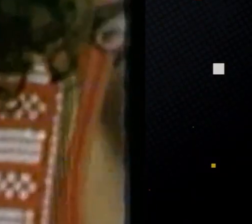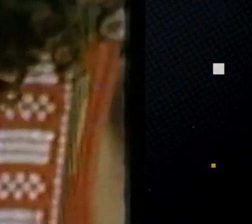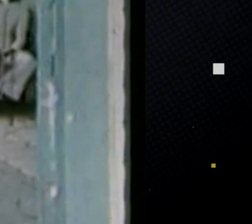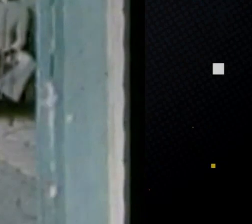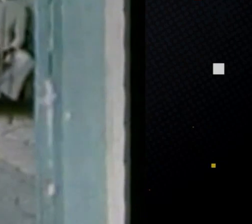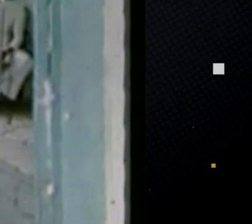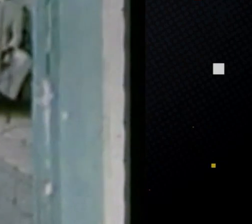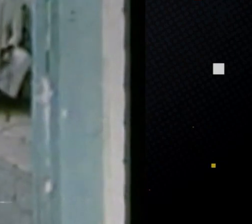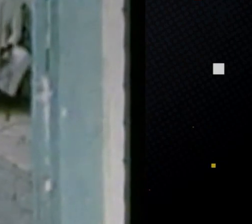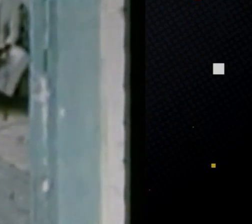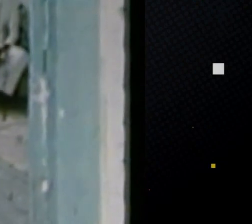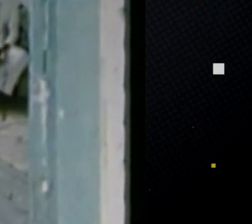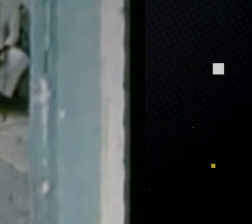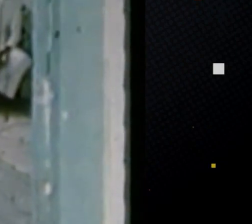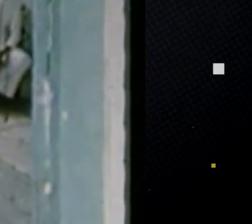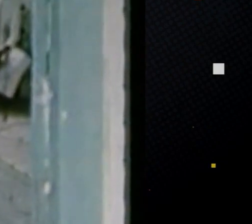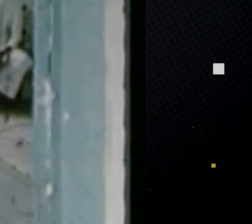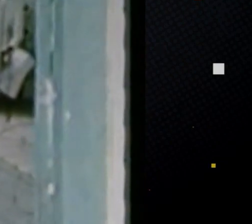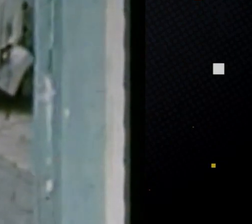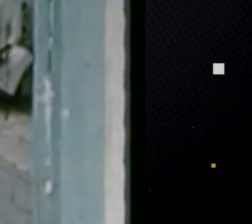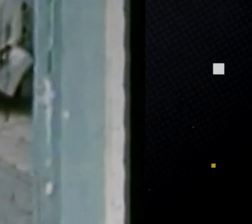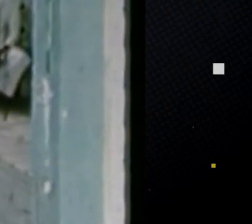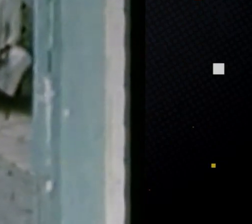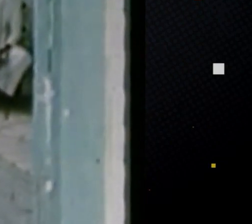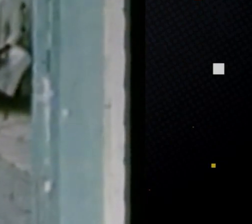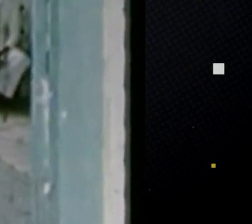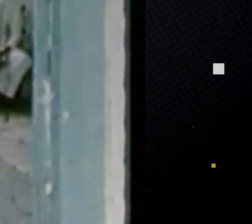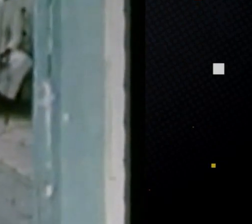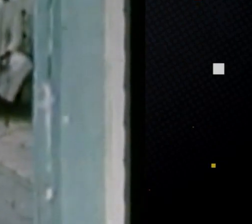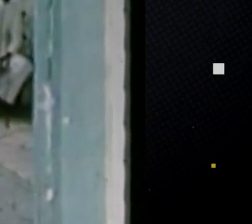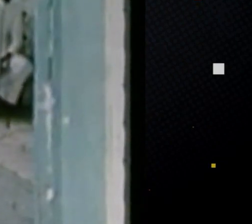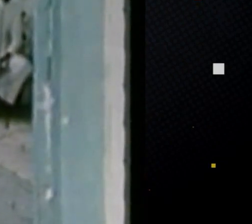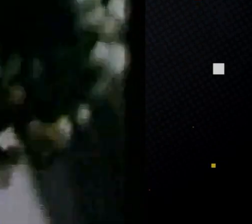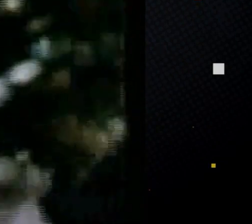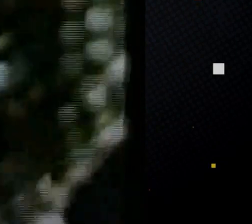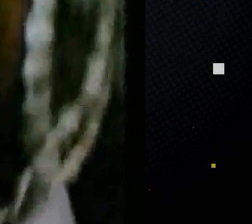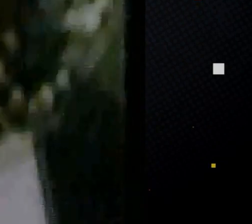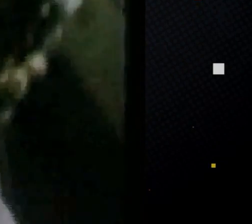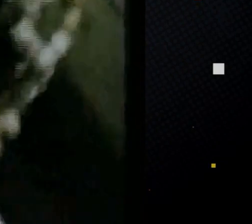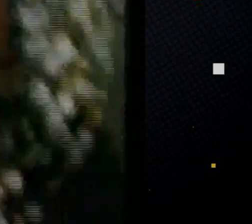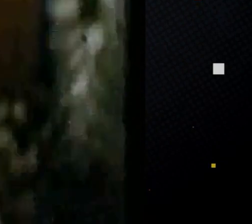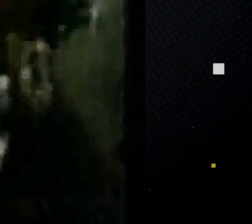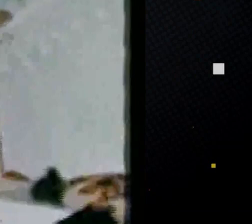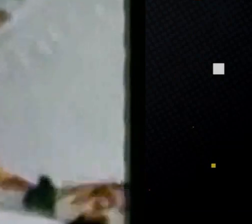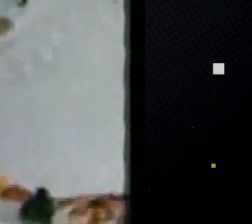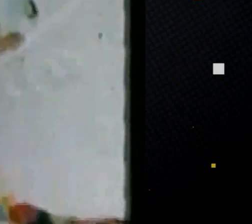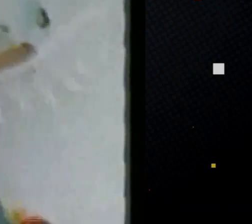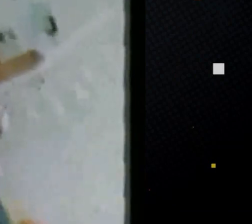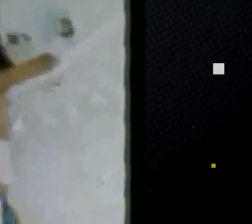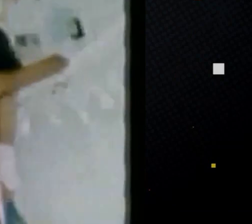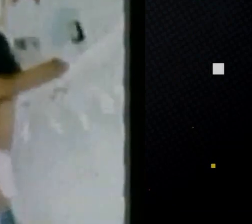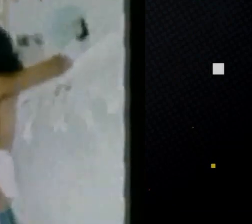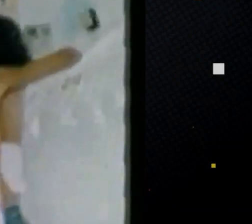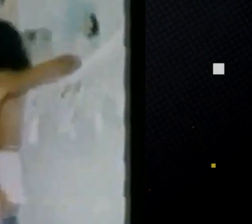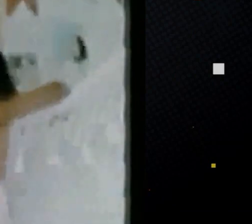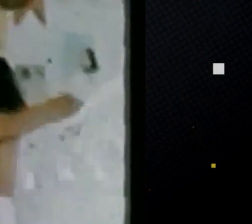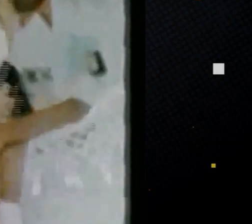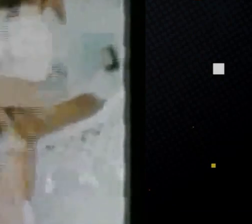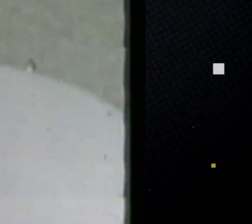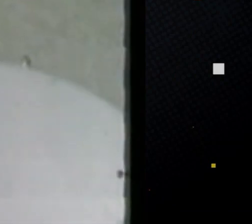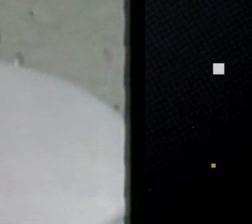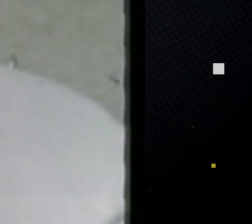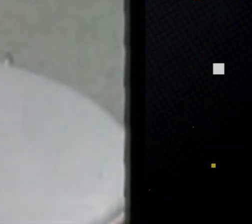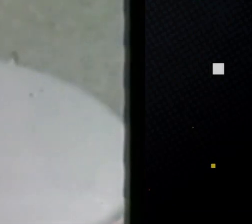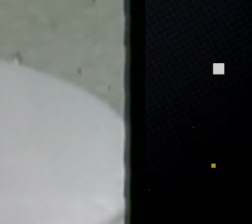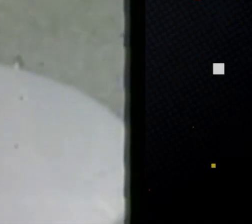me ajudar. Salve o morro do Vintém, pendura a saia, eu quero ver. Eu quero ver o